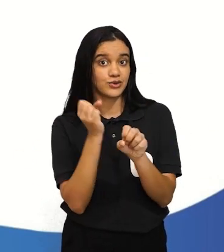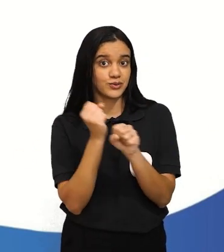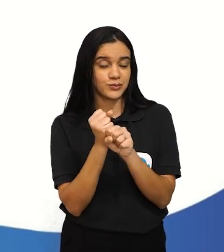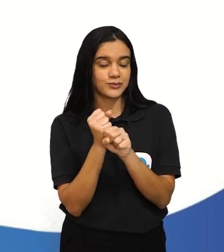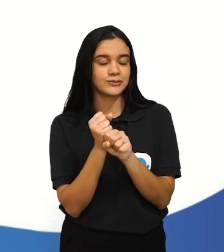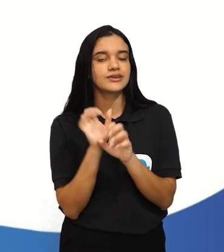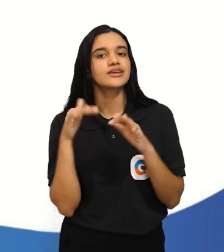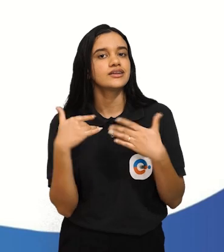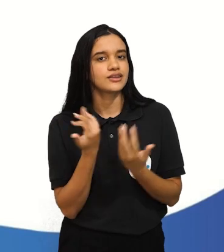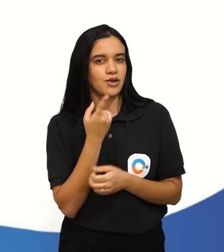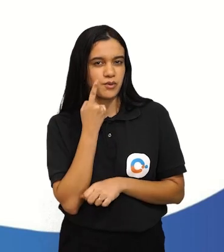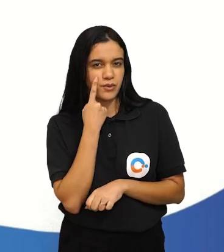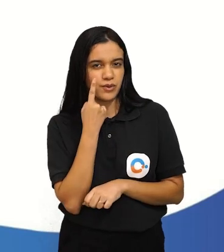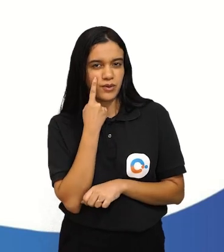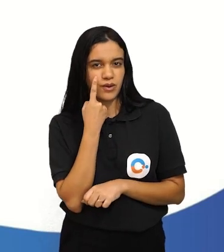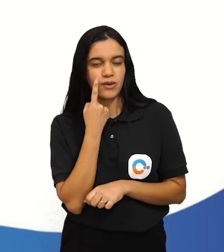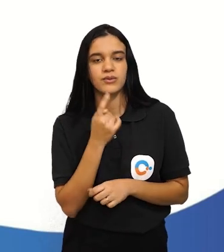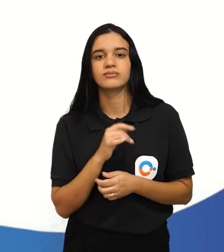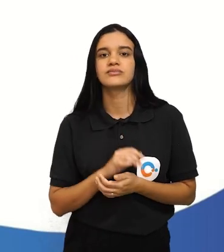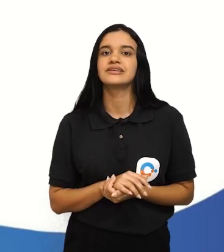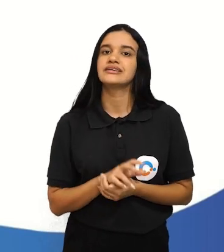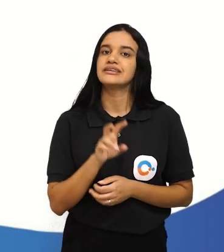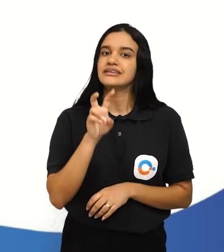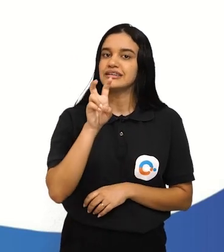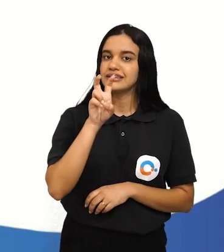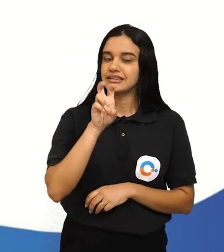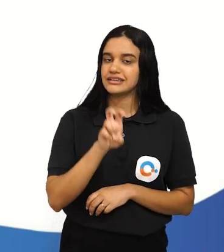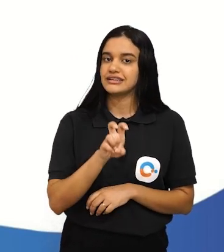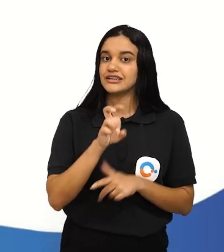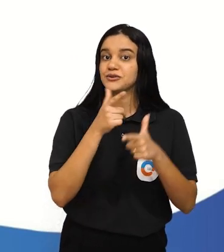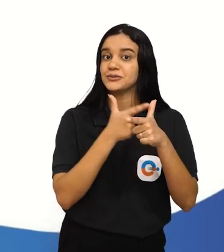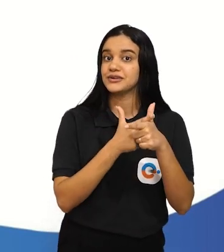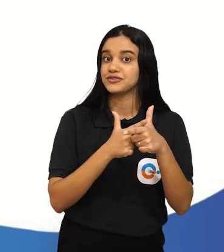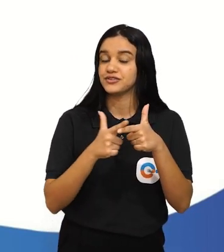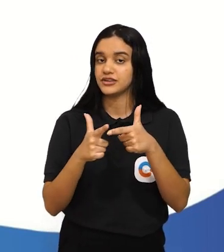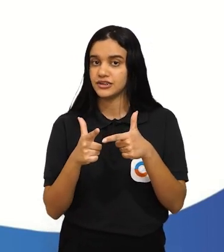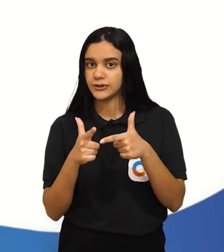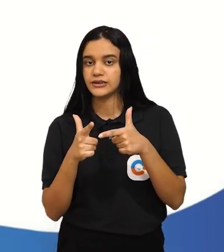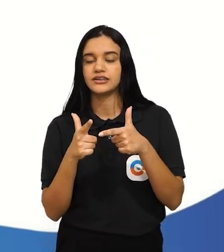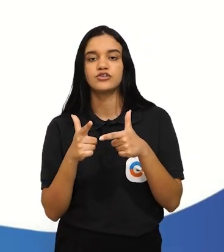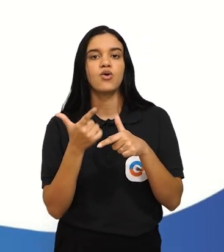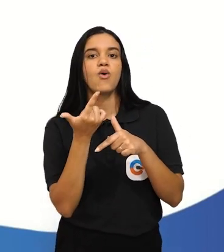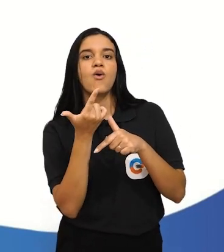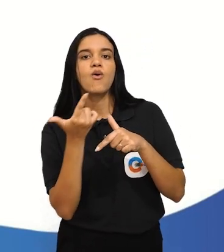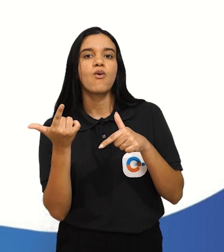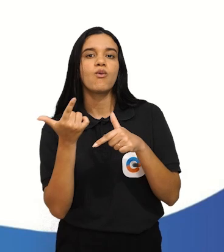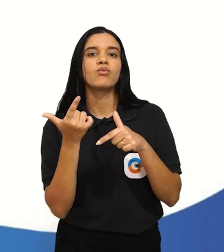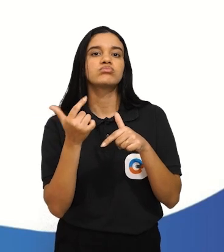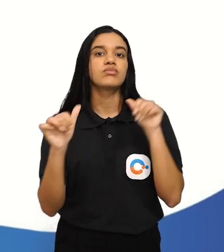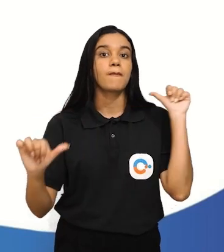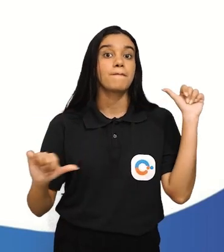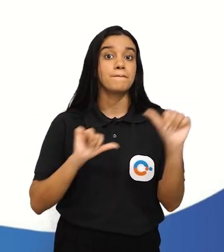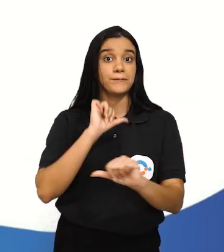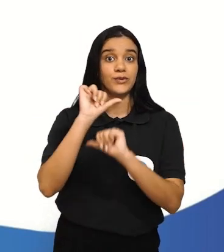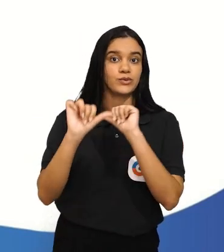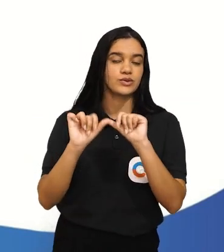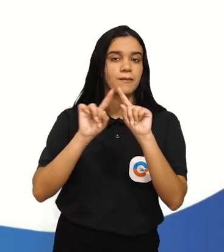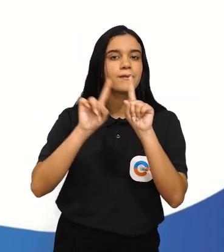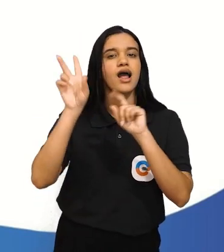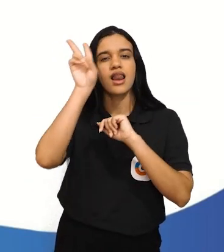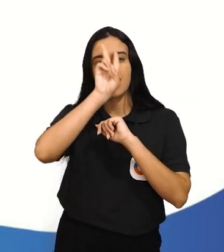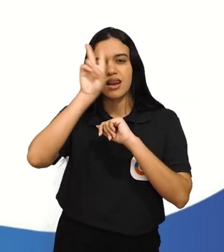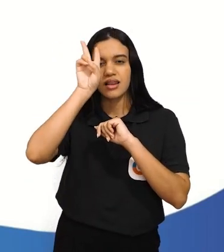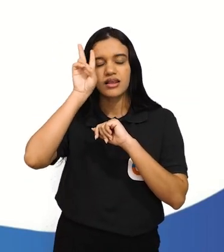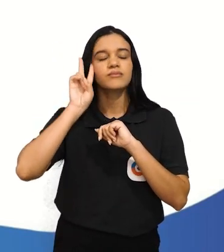nota então Ó esse c que está dividindo ele vai passar pro outro lado da Igualdade